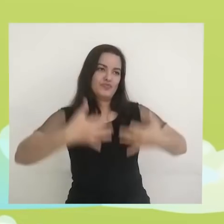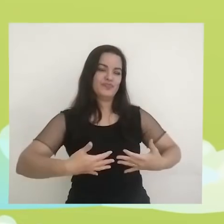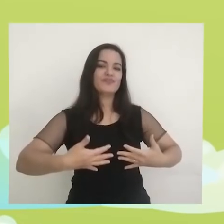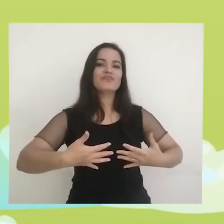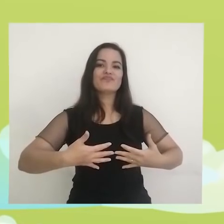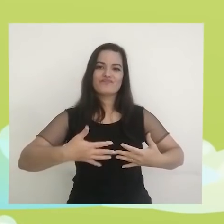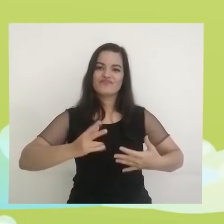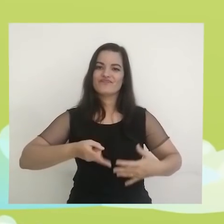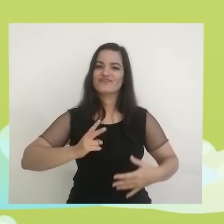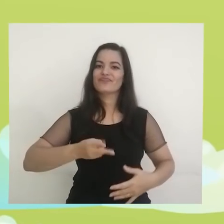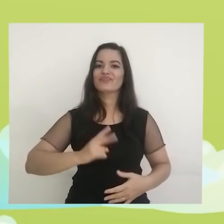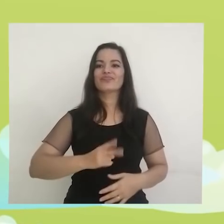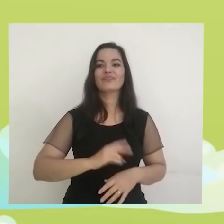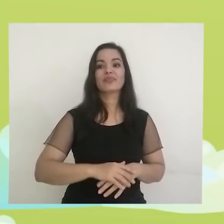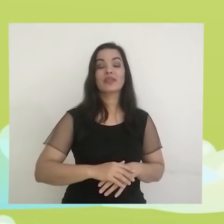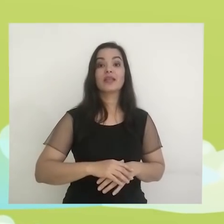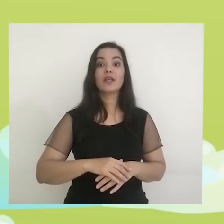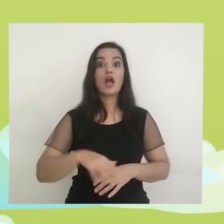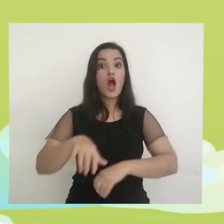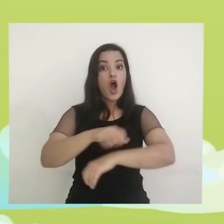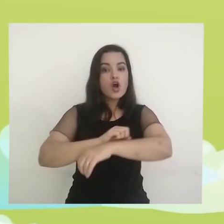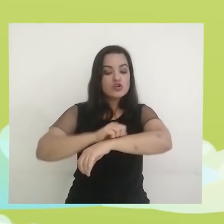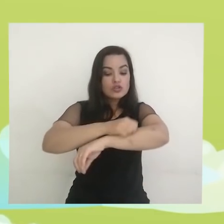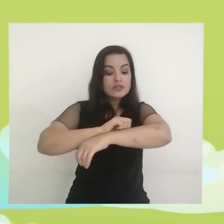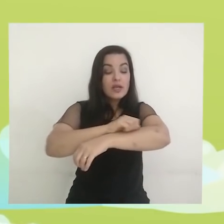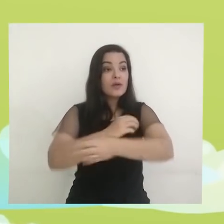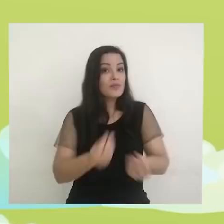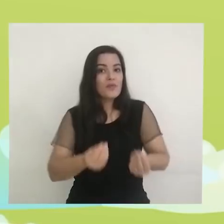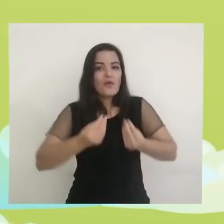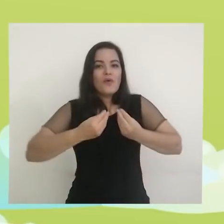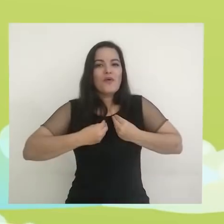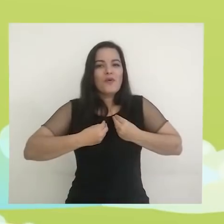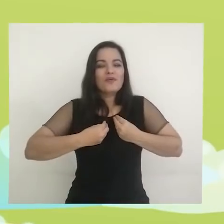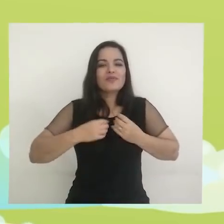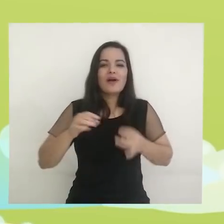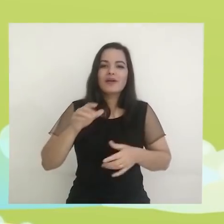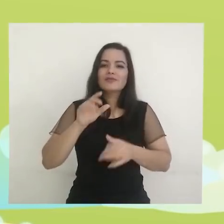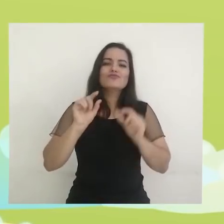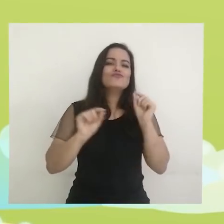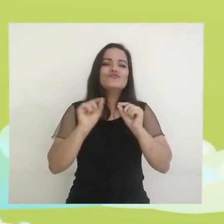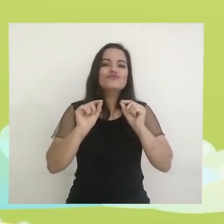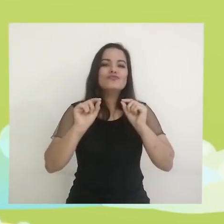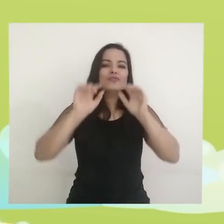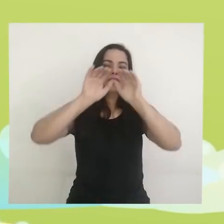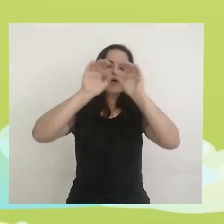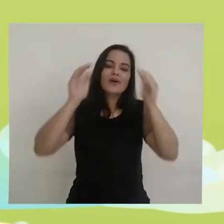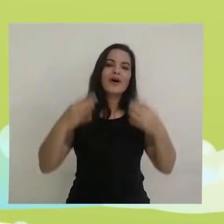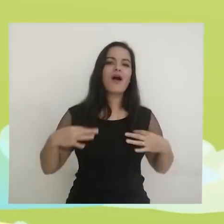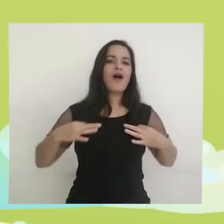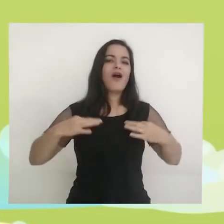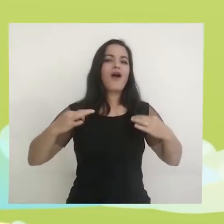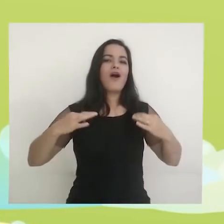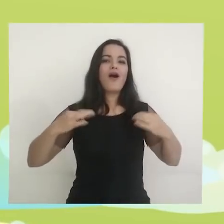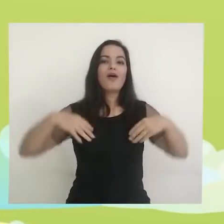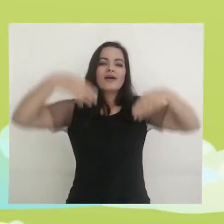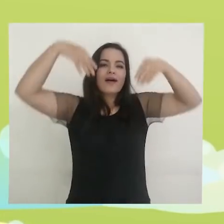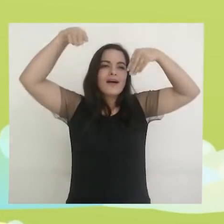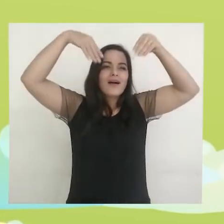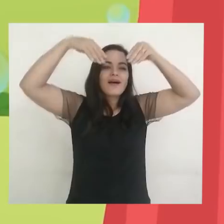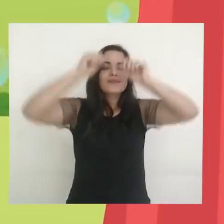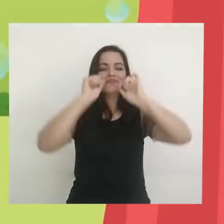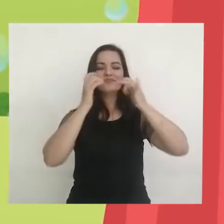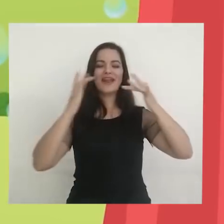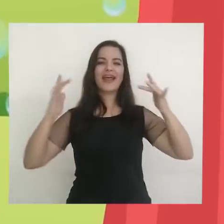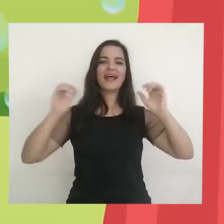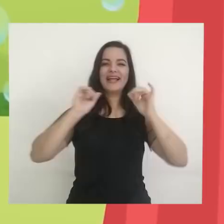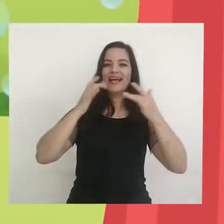sabão. O sabão nos dá de presente uma roupa transparente, uma película flexível e